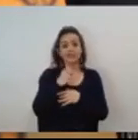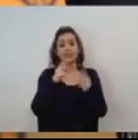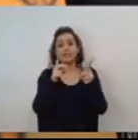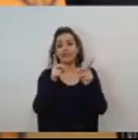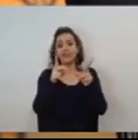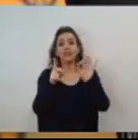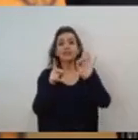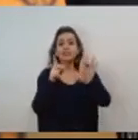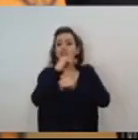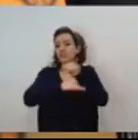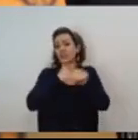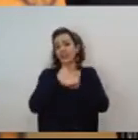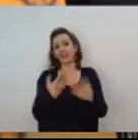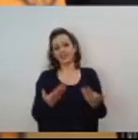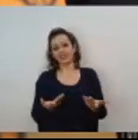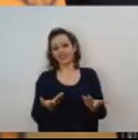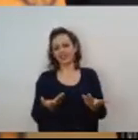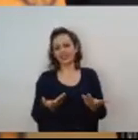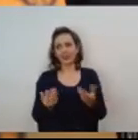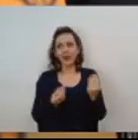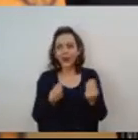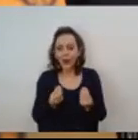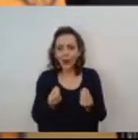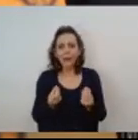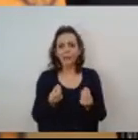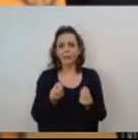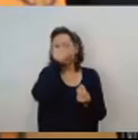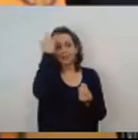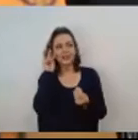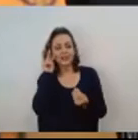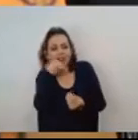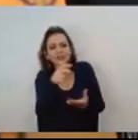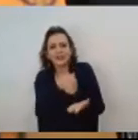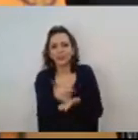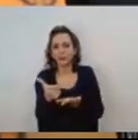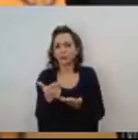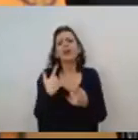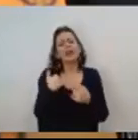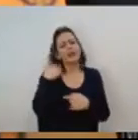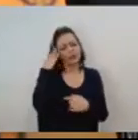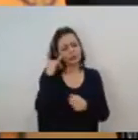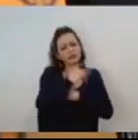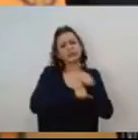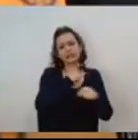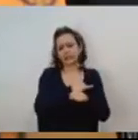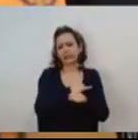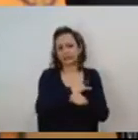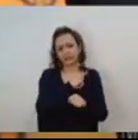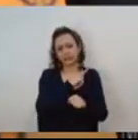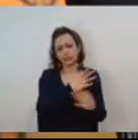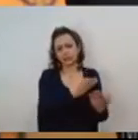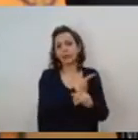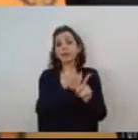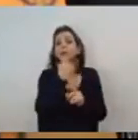subestimando só a internet mas assim poxa quando você tá no supermercado não Carrefour o várias regiões